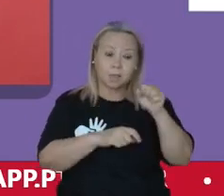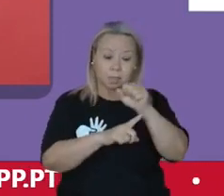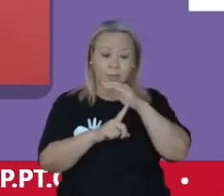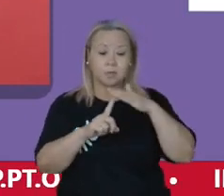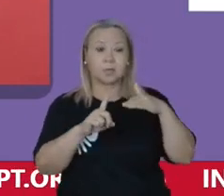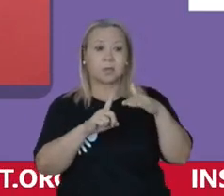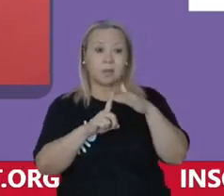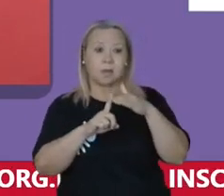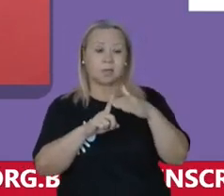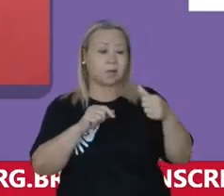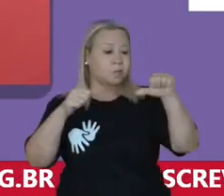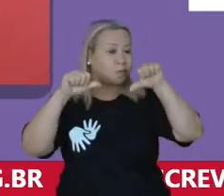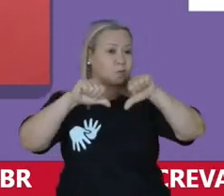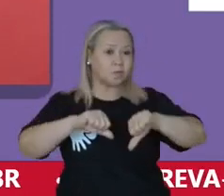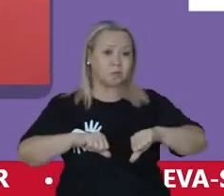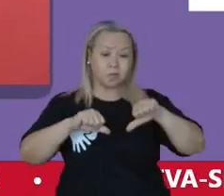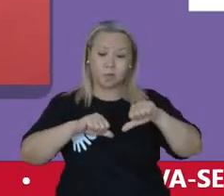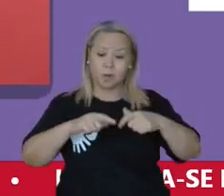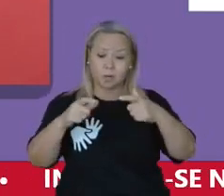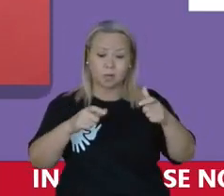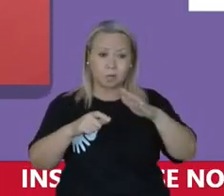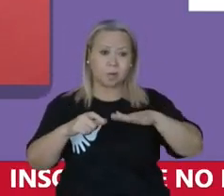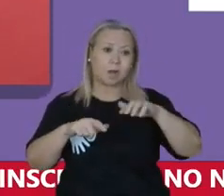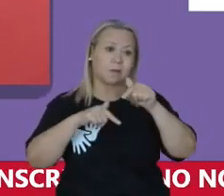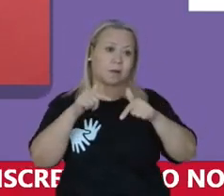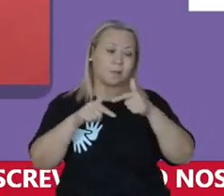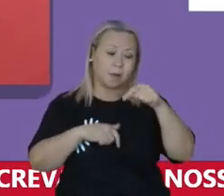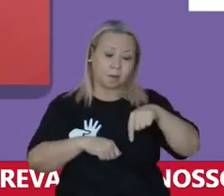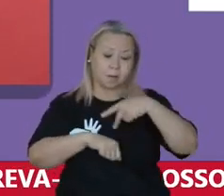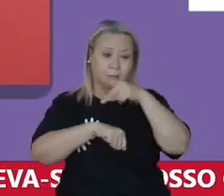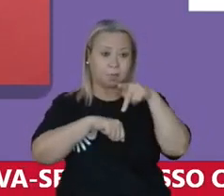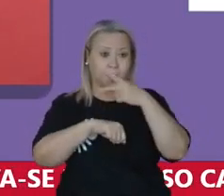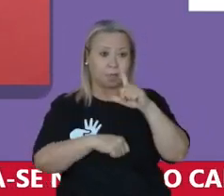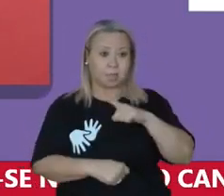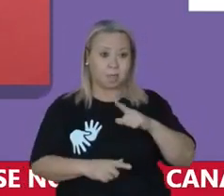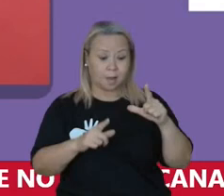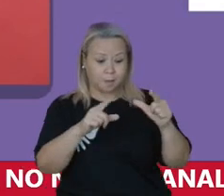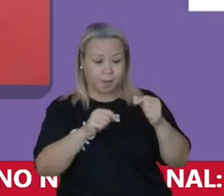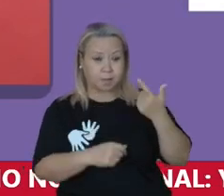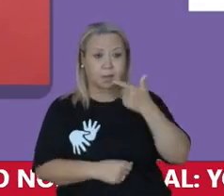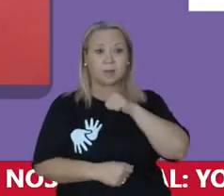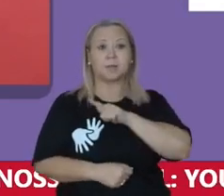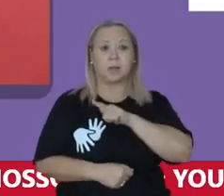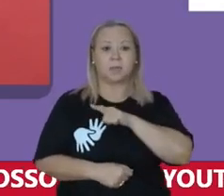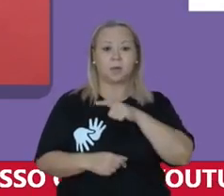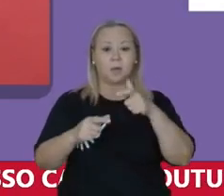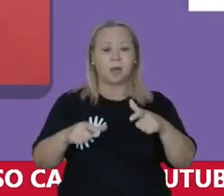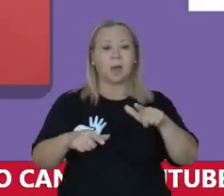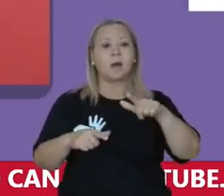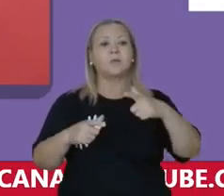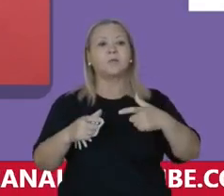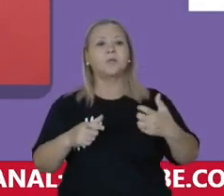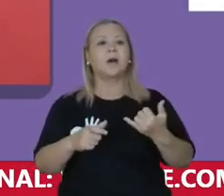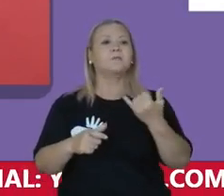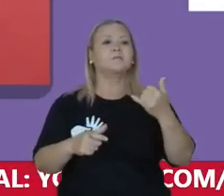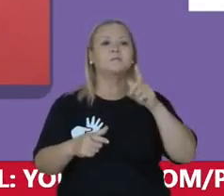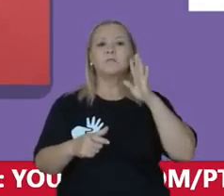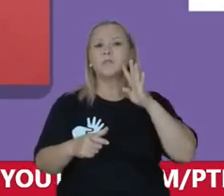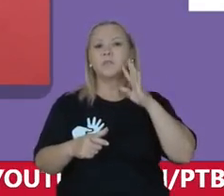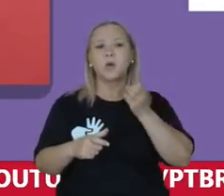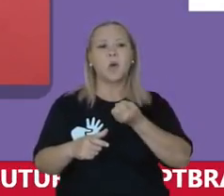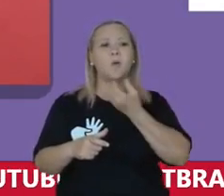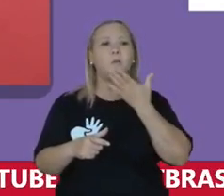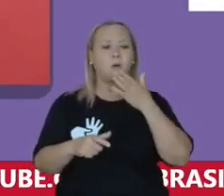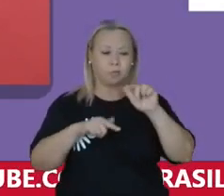estão nos piores postos de trabalho desse país, e que têm menos acesso aos postos de trabalho. Então eu